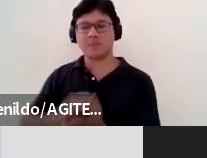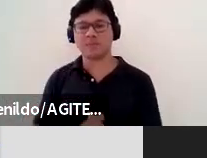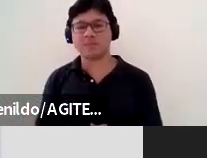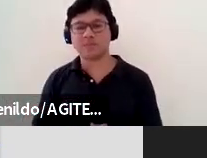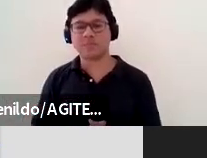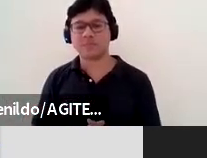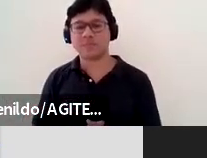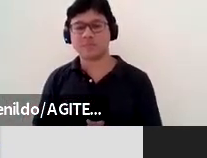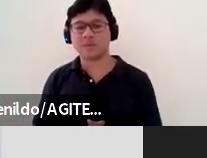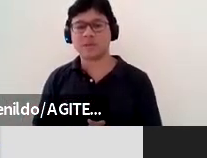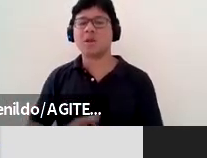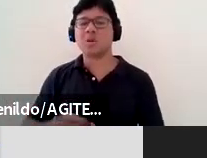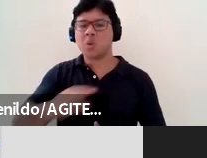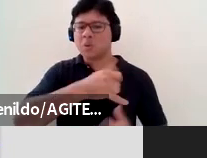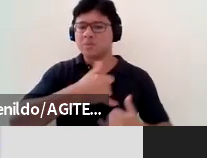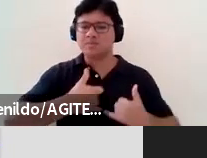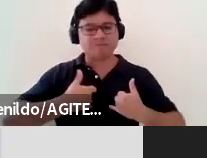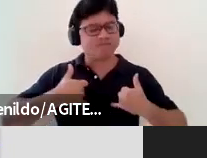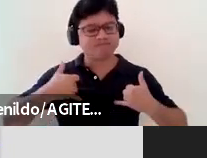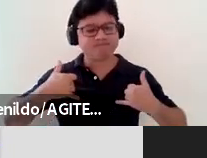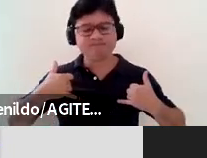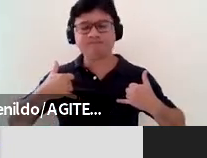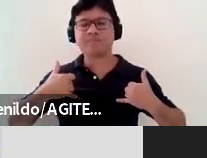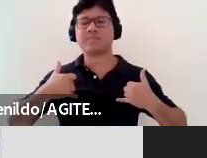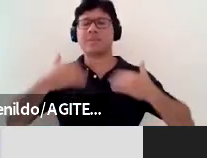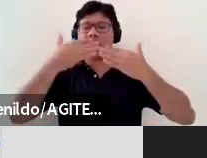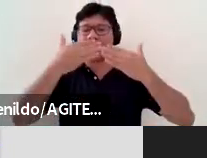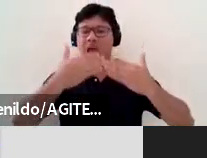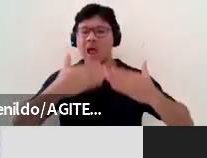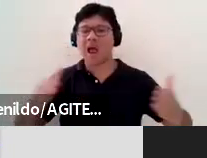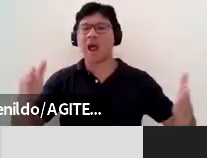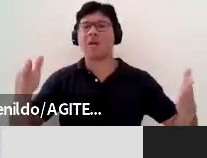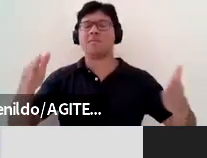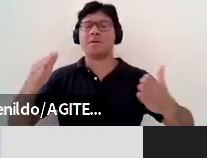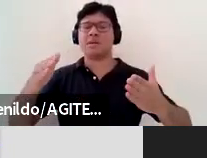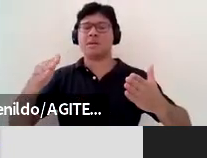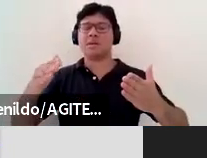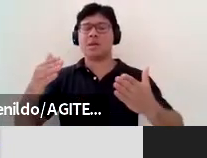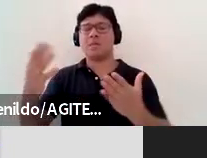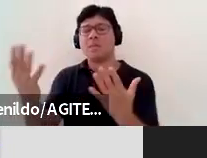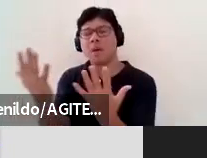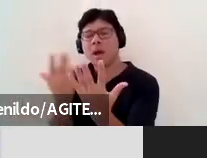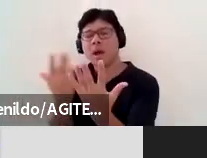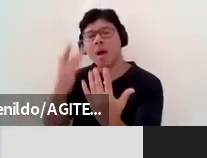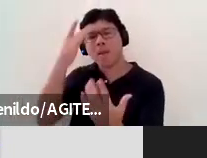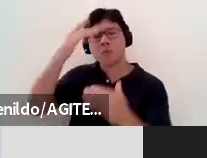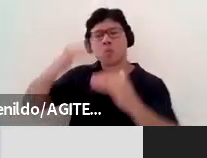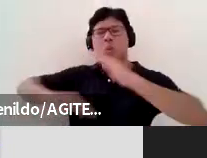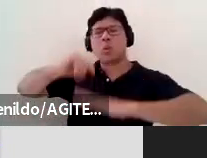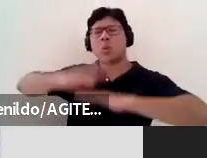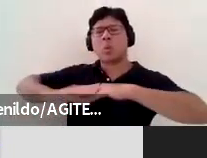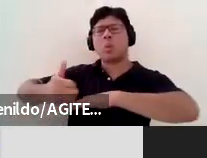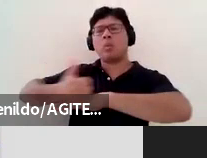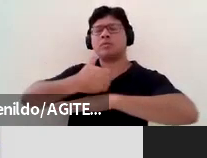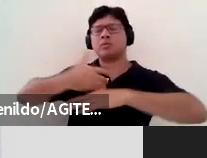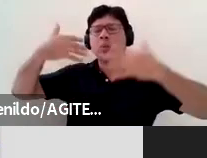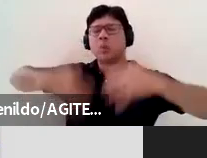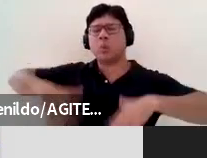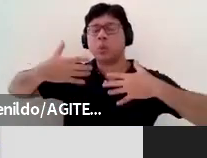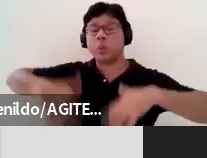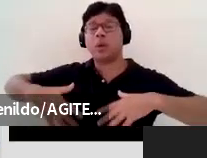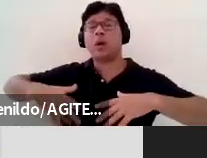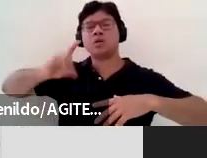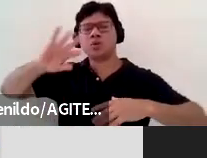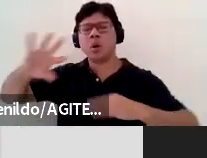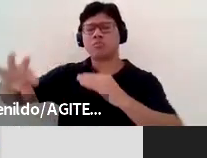está super honrada de abrir nossas portas para esses profissionais incríveis que só vêm agregar aqui